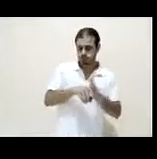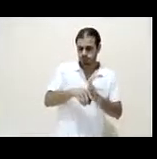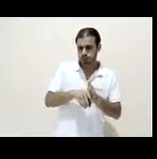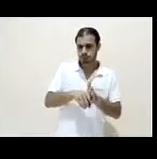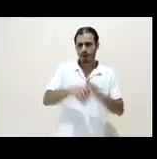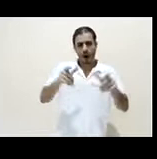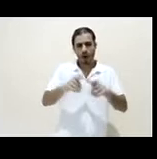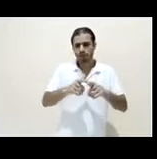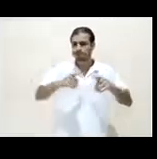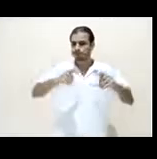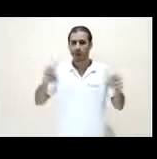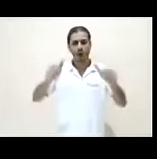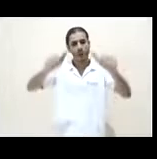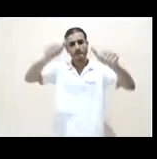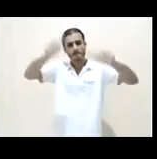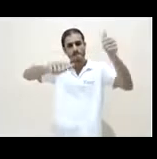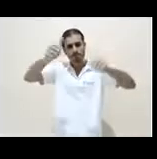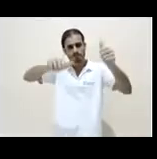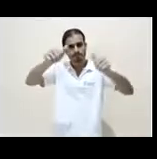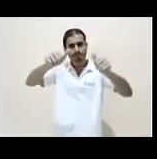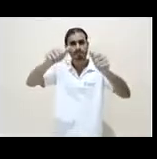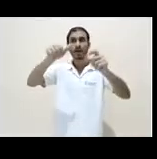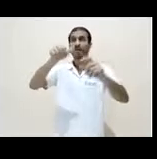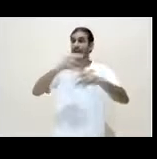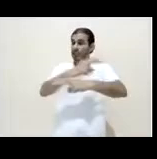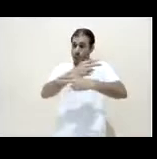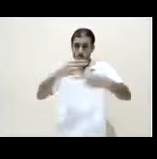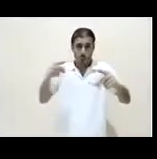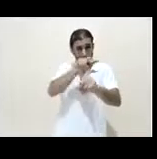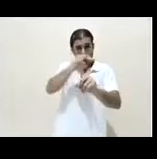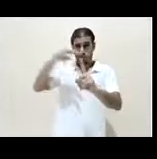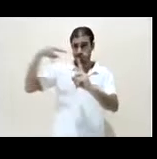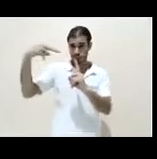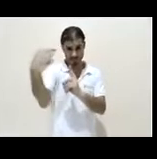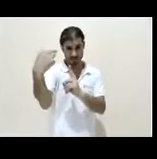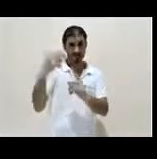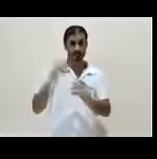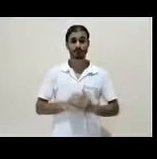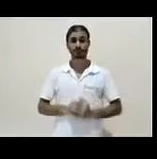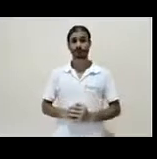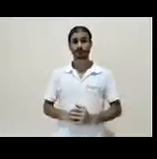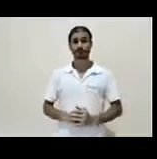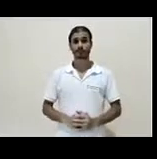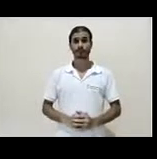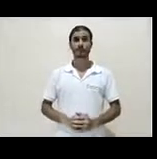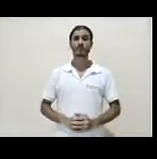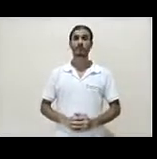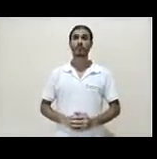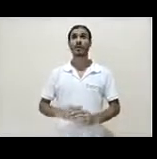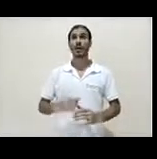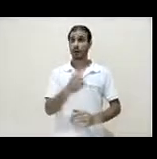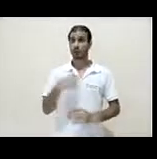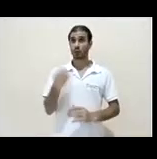avaliação mais formativa. Então, a partir de então qual é a nossa proposta?